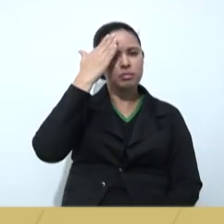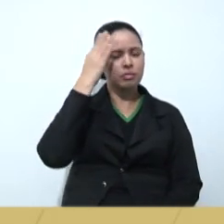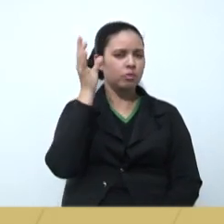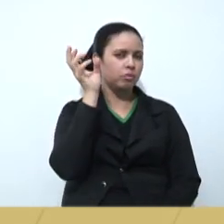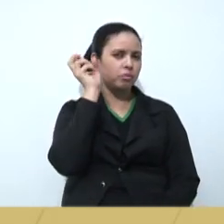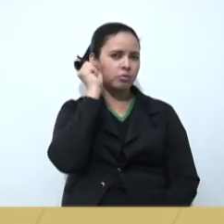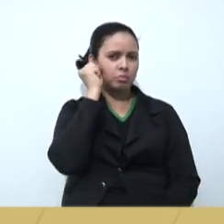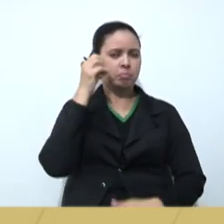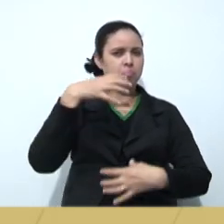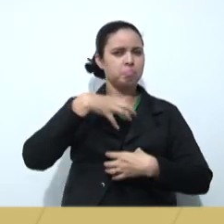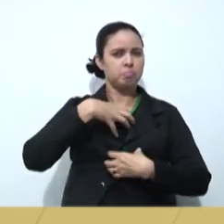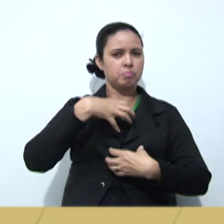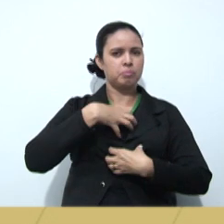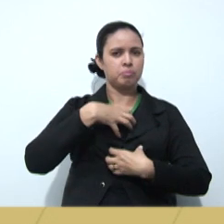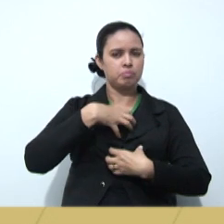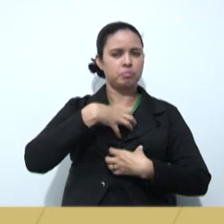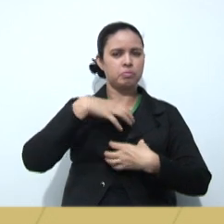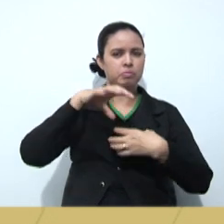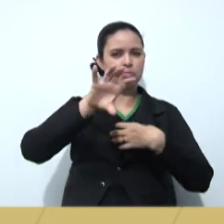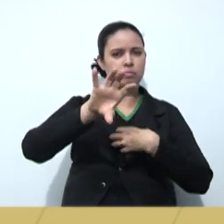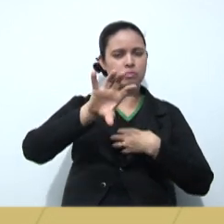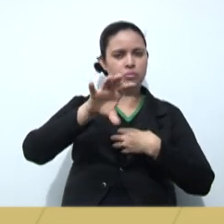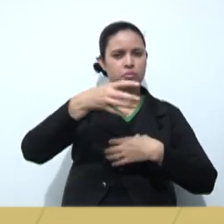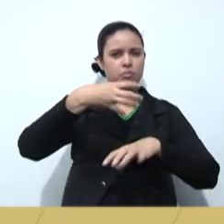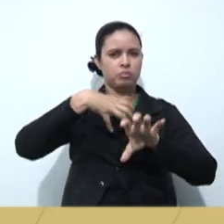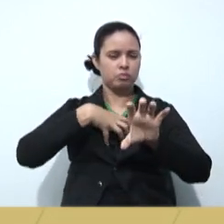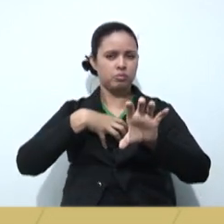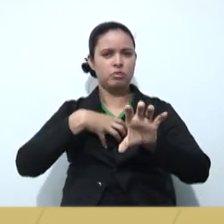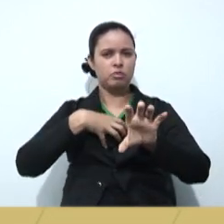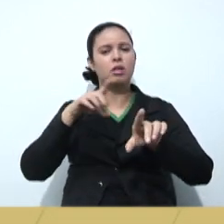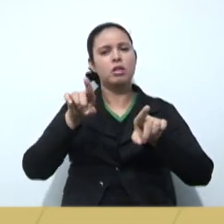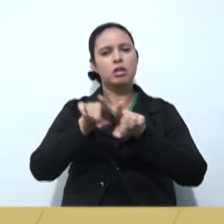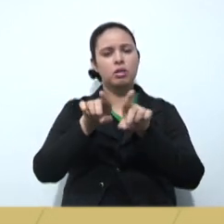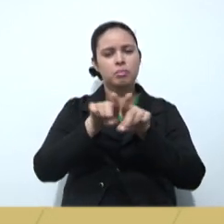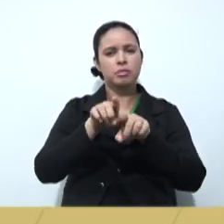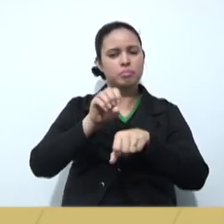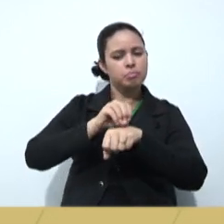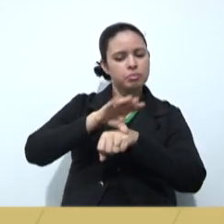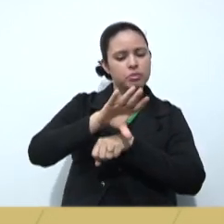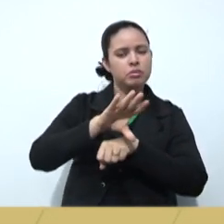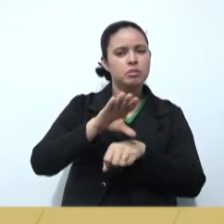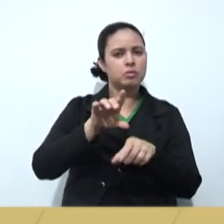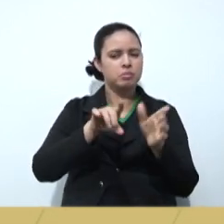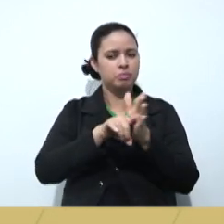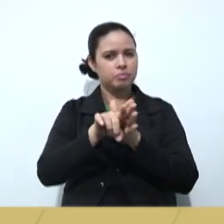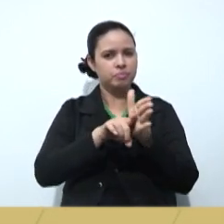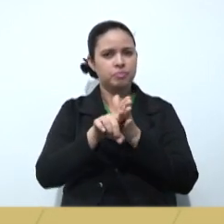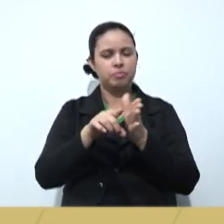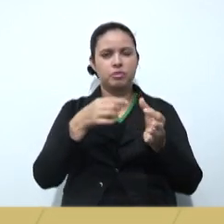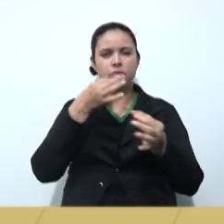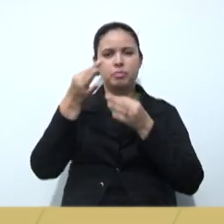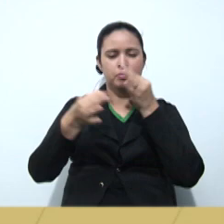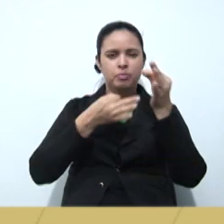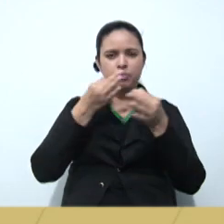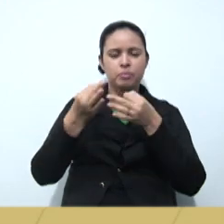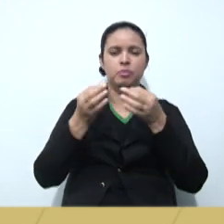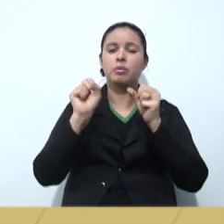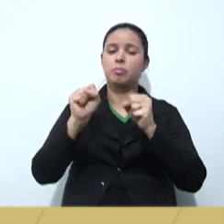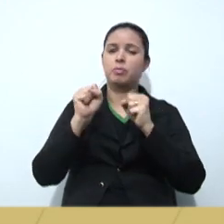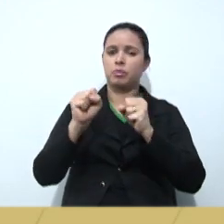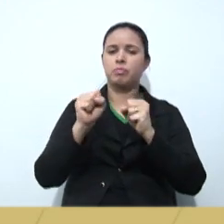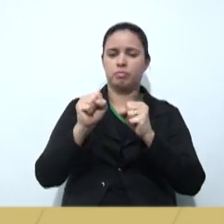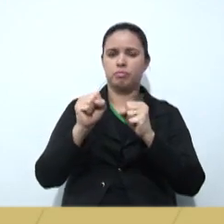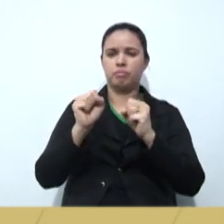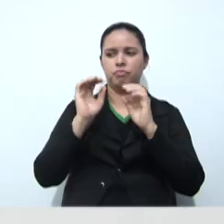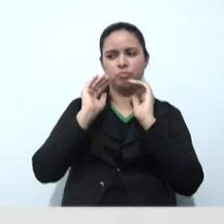ter sensibilidade para escutar e avaliar todas as sugestões ou reclamações que lhe forem passadas pelos outros